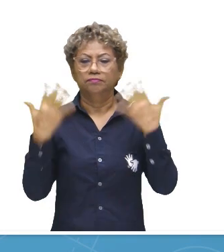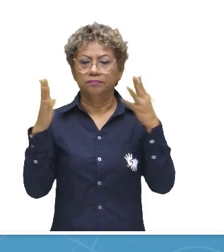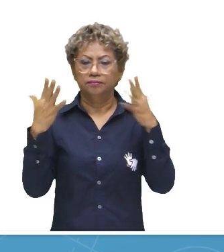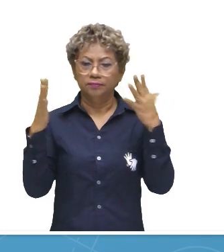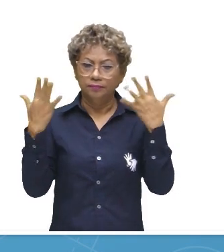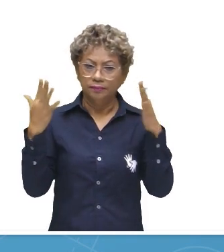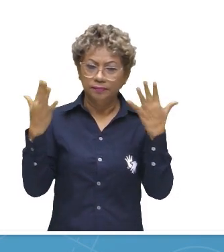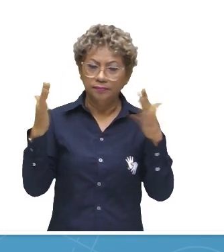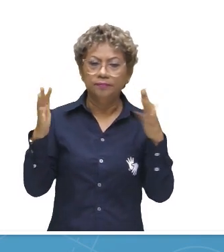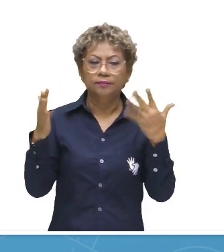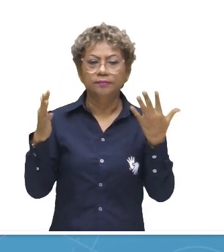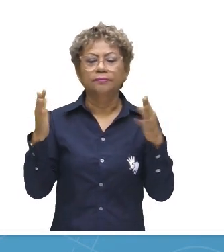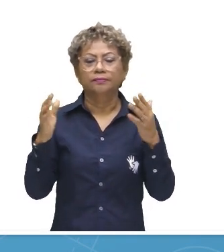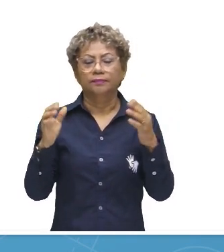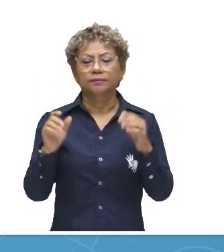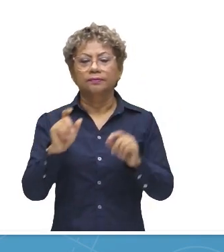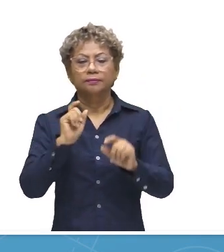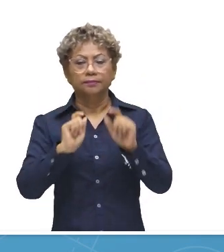aí